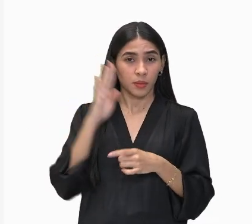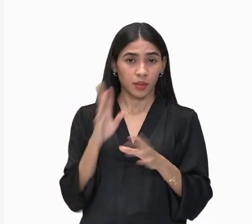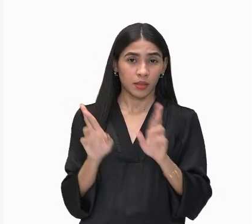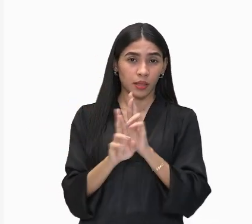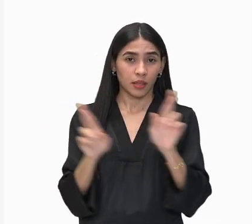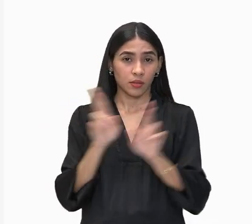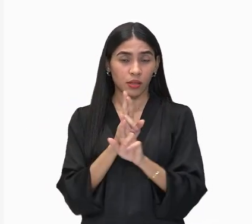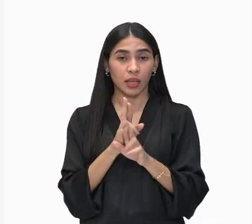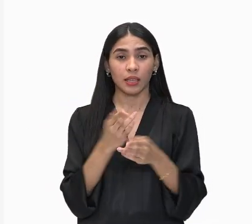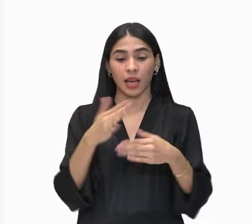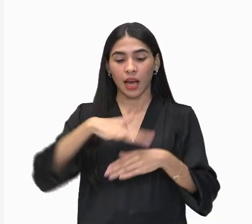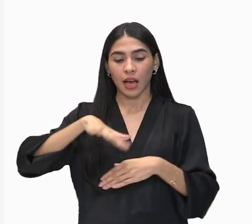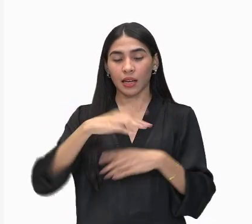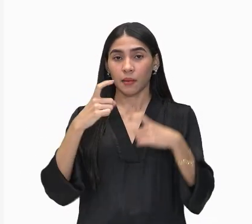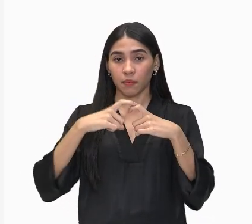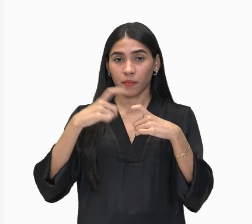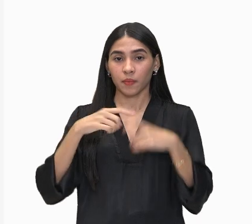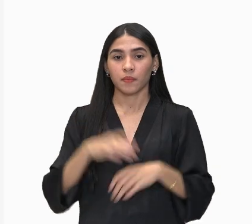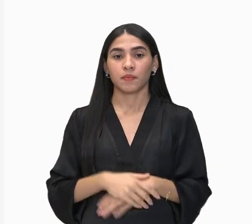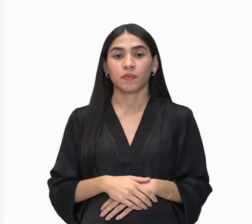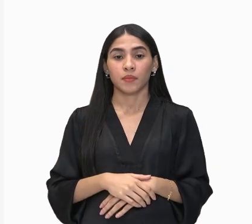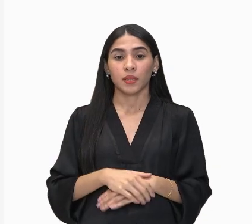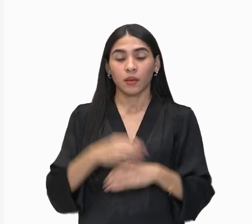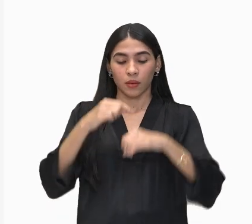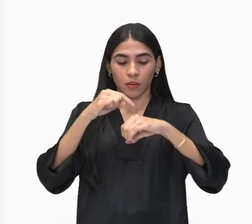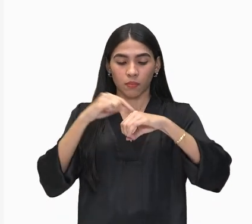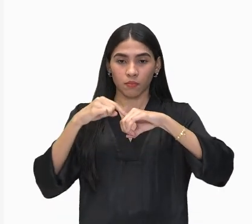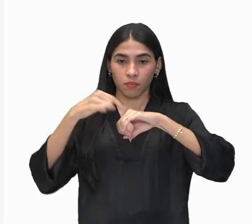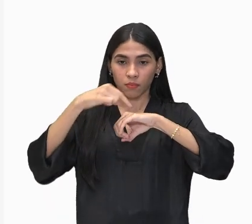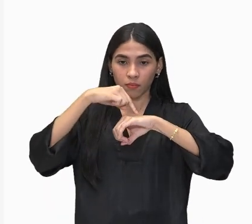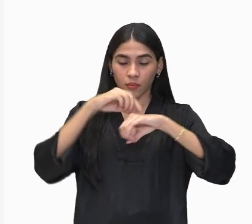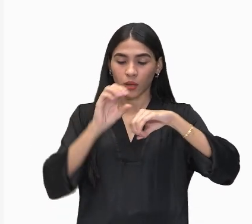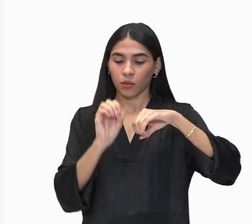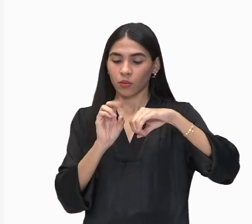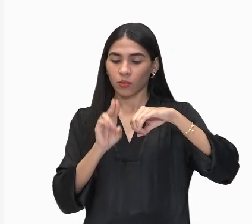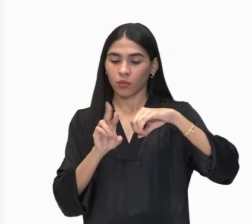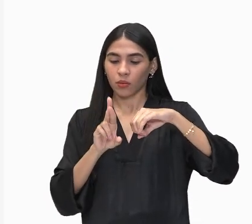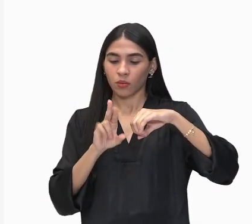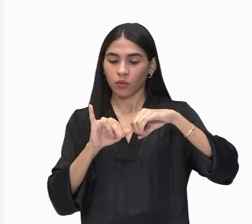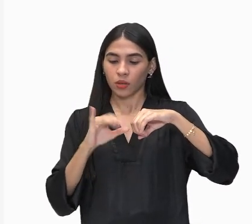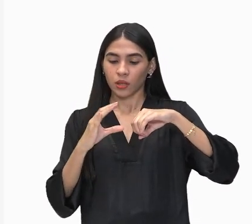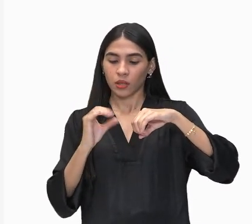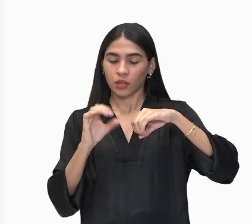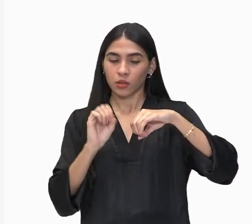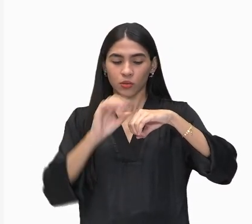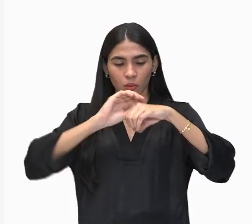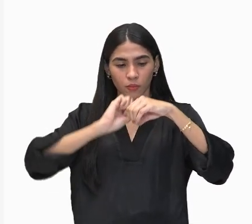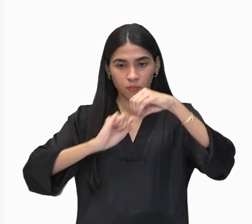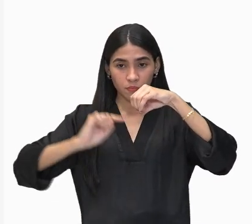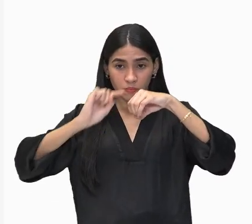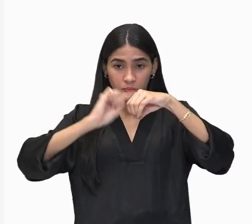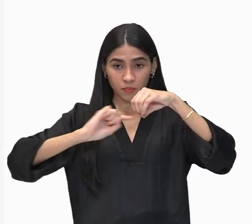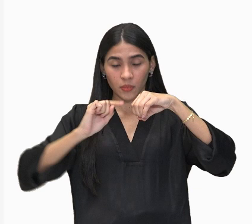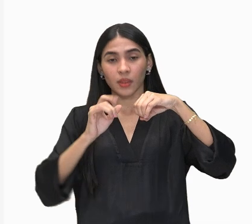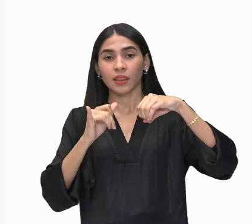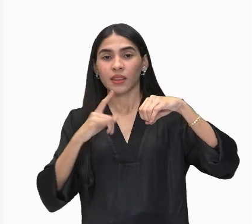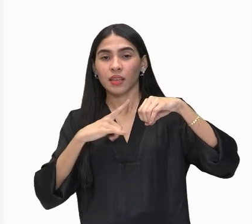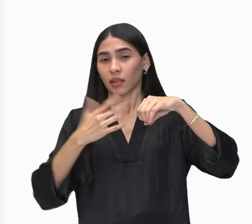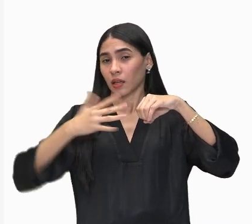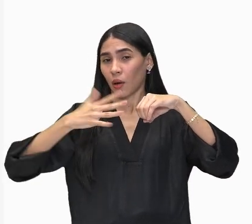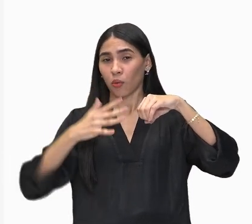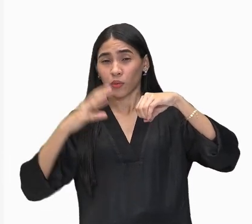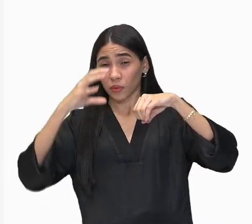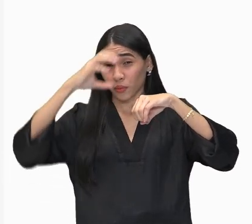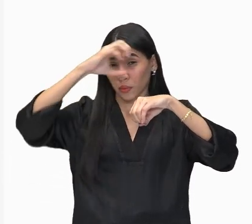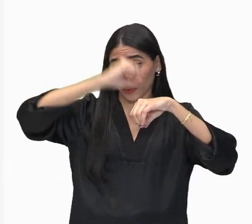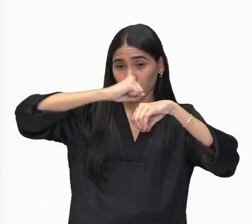à medicina. Os ouriços do mar, nós temos aí o exemplo, eles são levemente arredondados, tem alguns que são